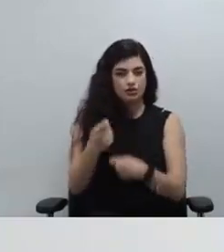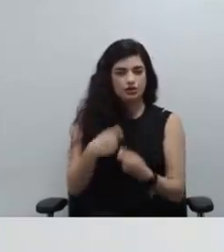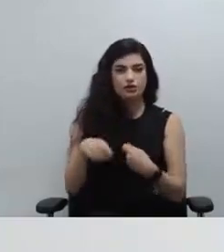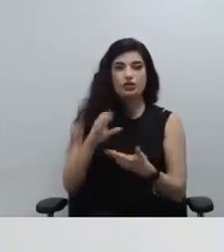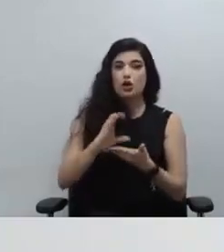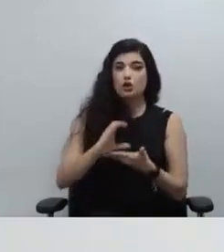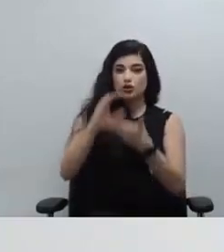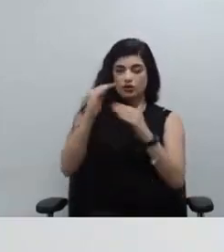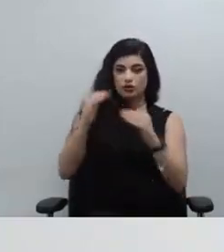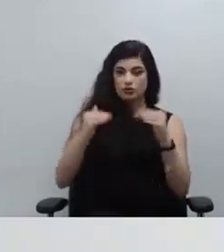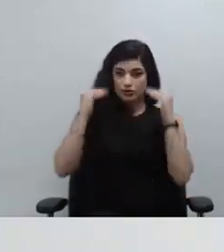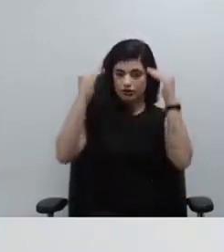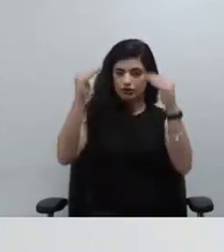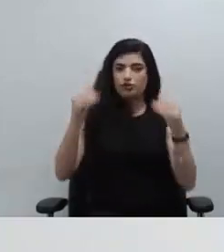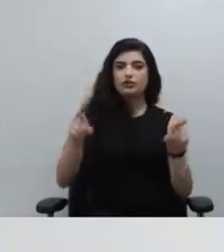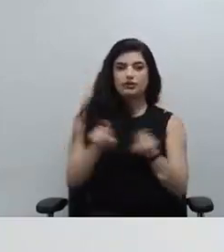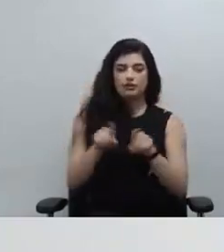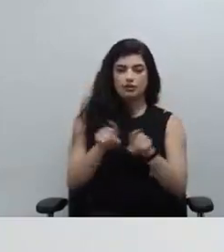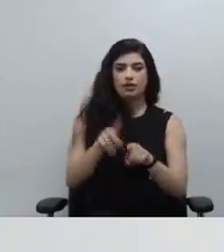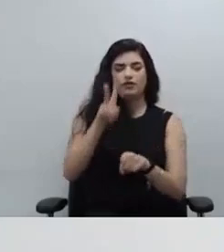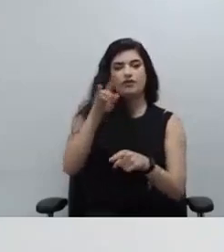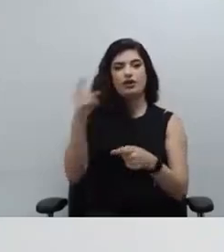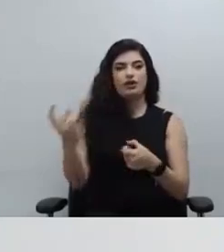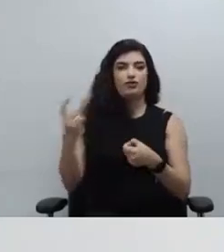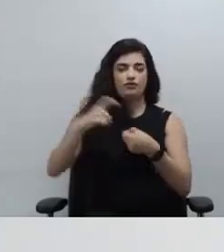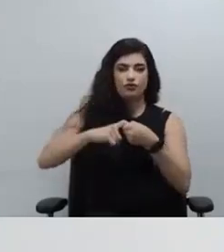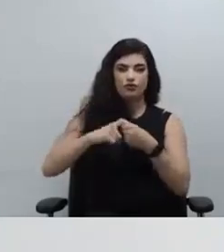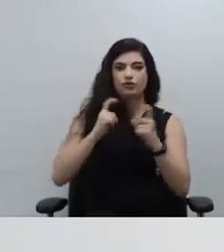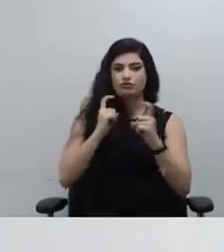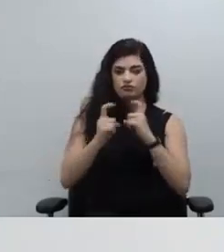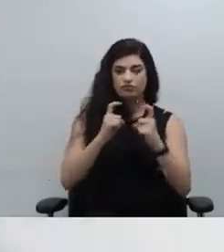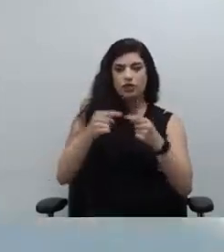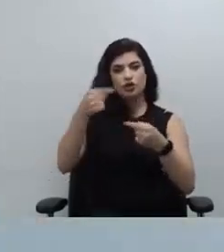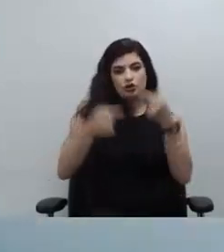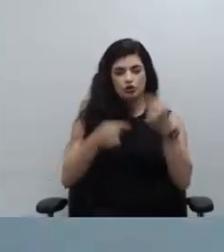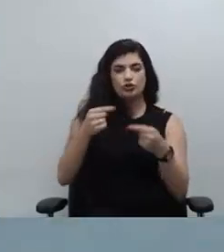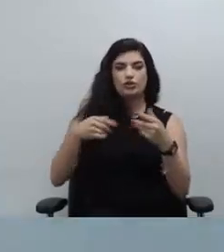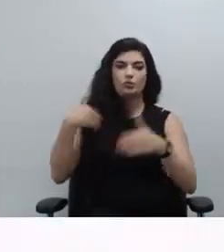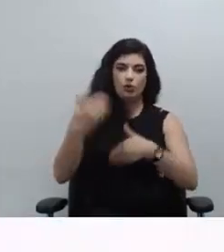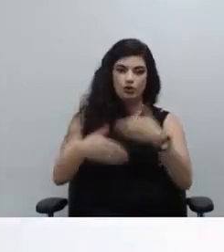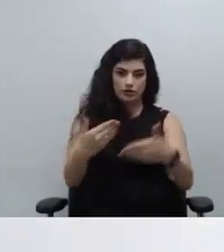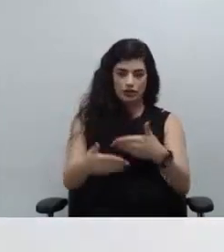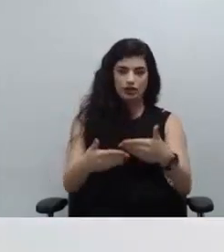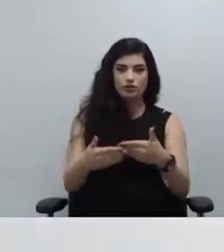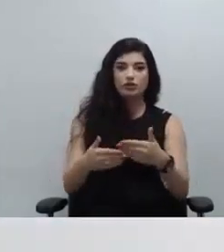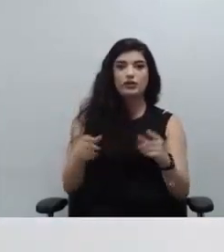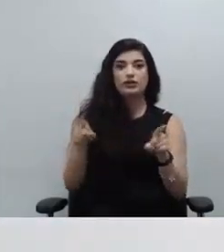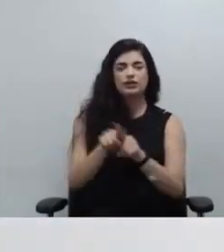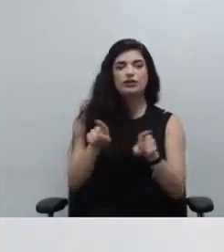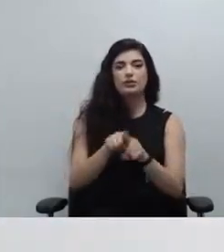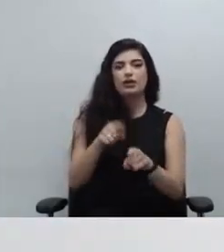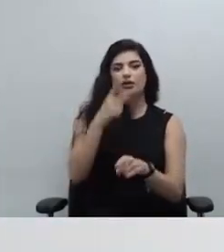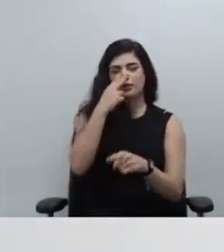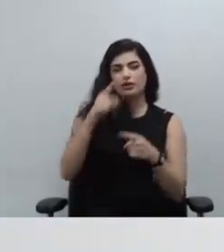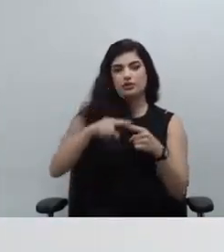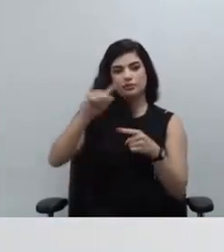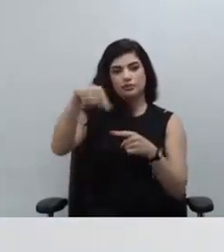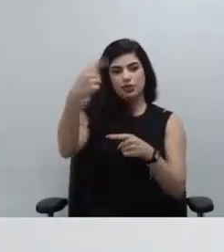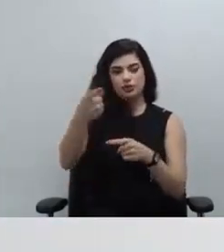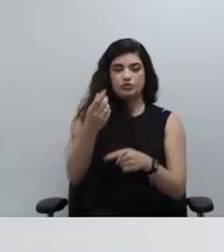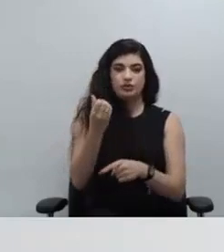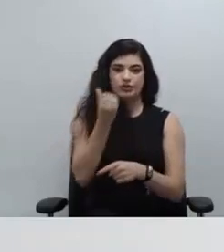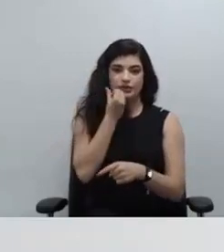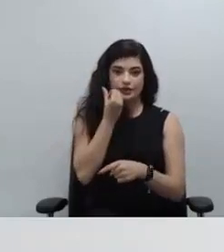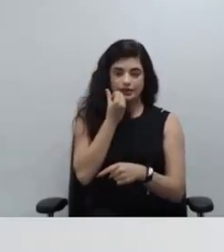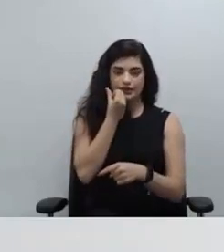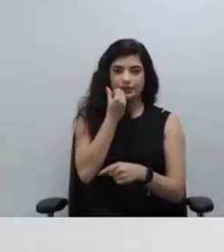Conselho Superior e, posteriormente, o retorno à pauta para a discussão do processo na próxima sessão, na sexta-feira.